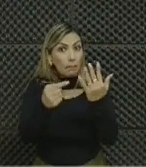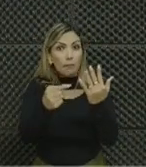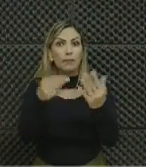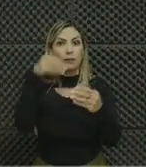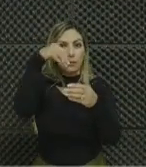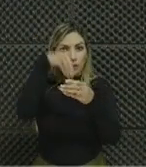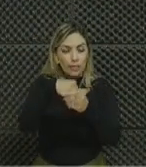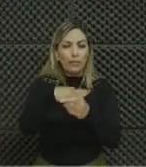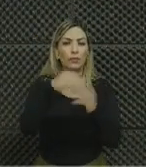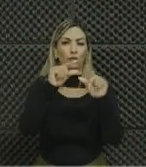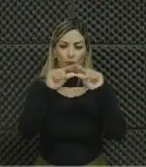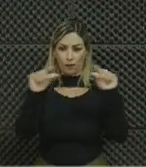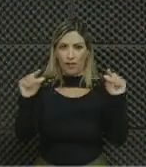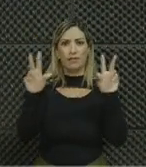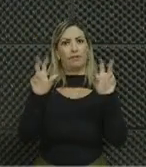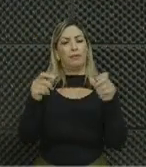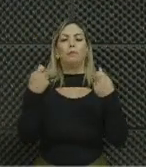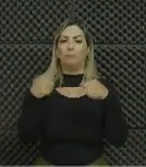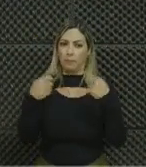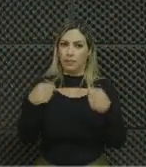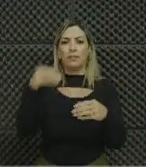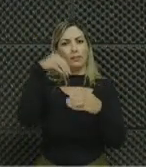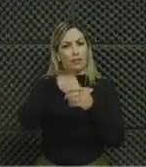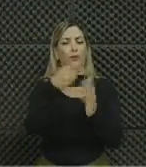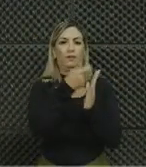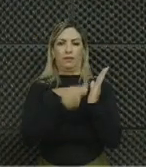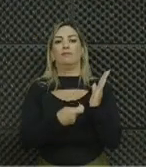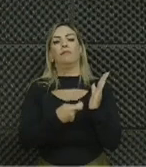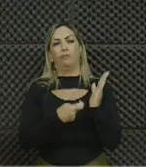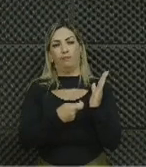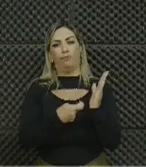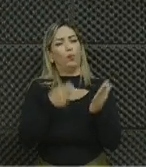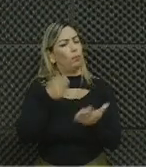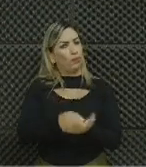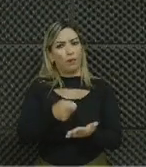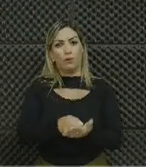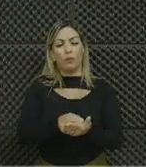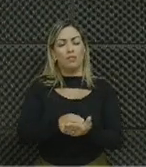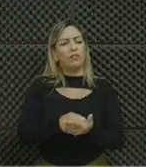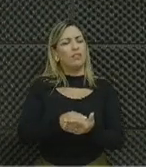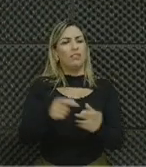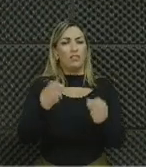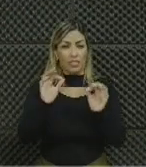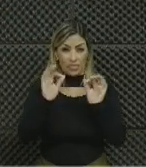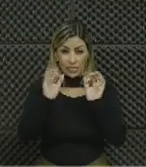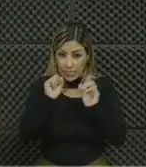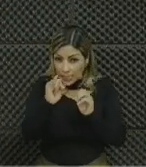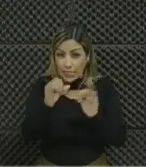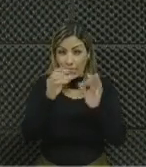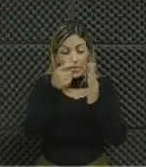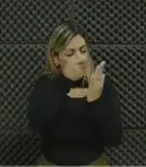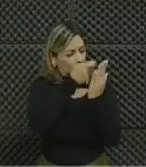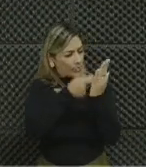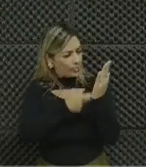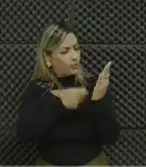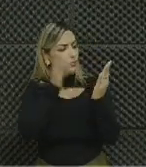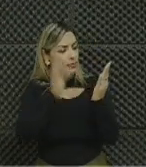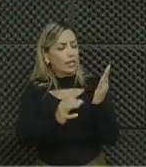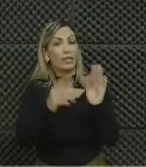faz parte dessa frase tema precisa estar na sua redação. Se você fez a redação certa e o tipo textual